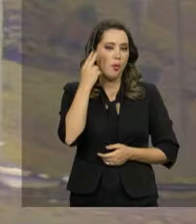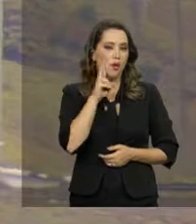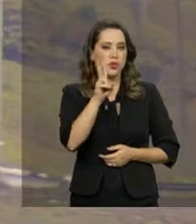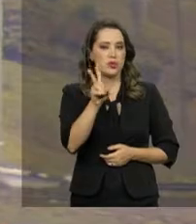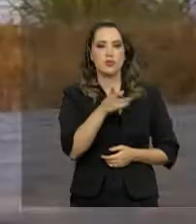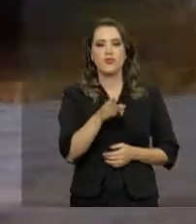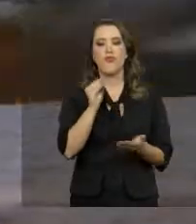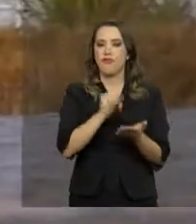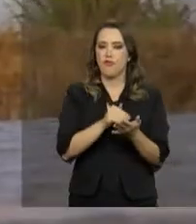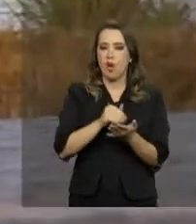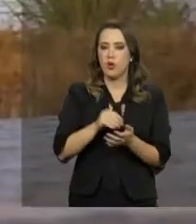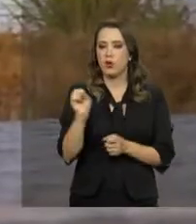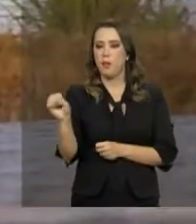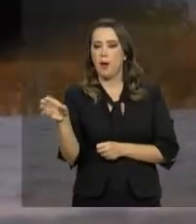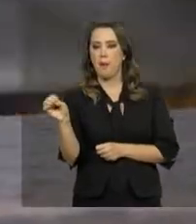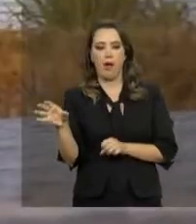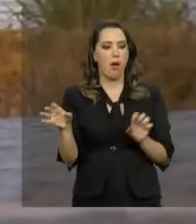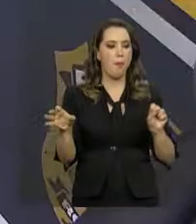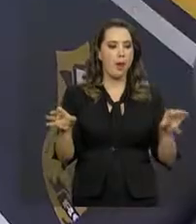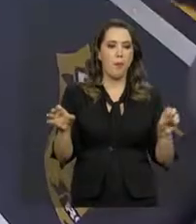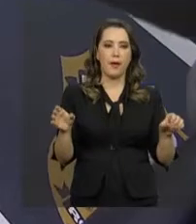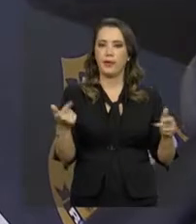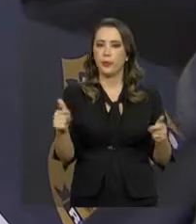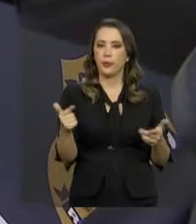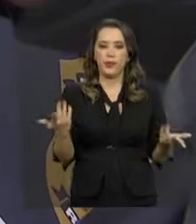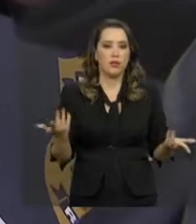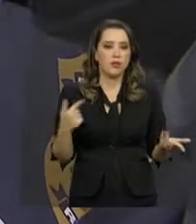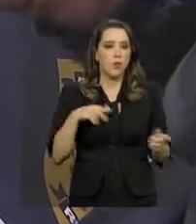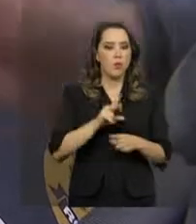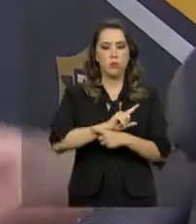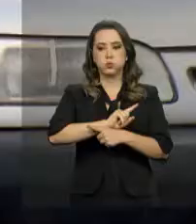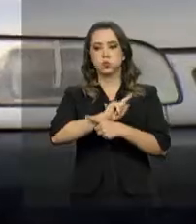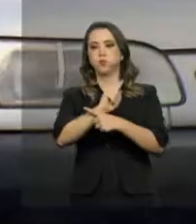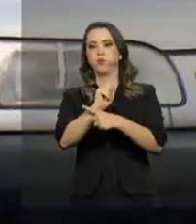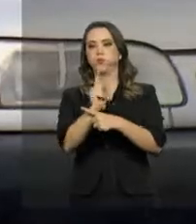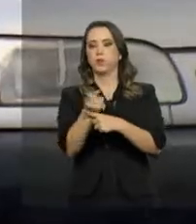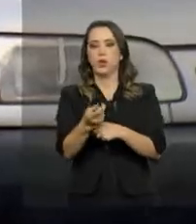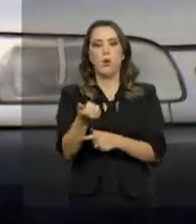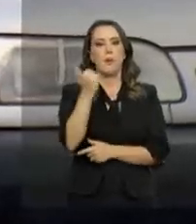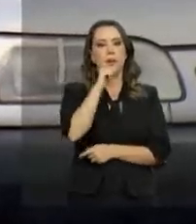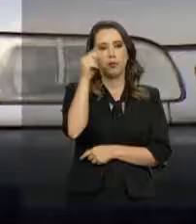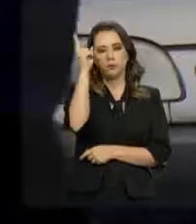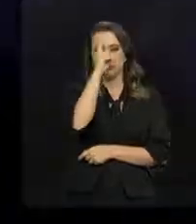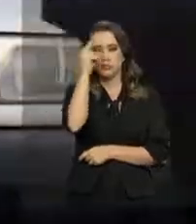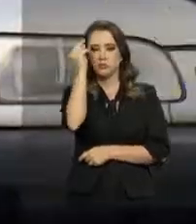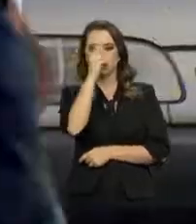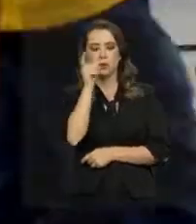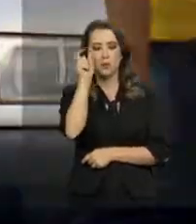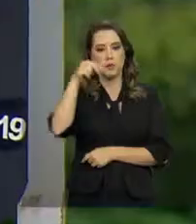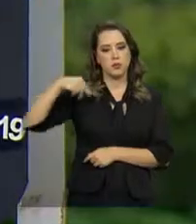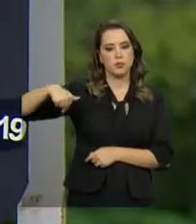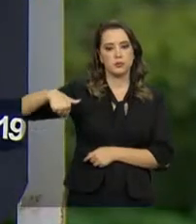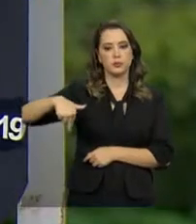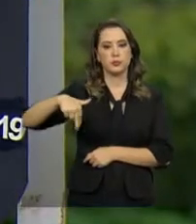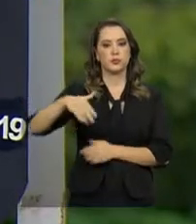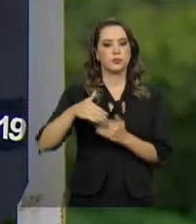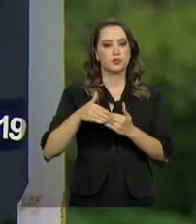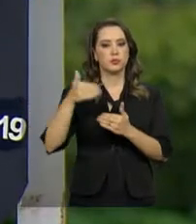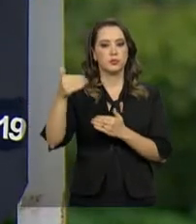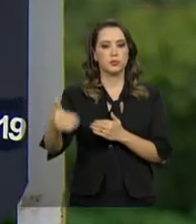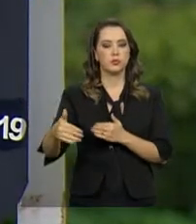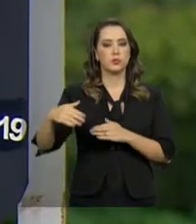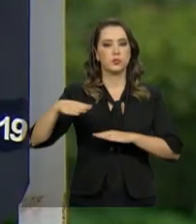sinalizar dirigindo em alta velocidade ou sob efeito de álcool pedestres atravessando fora da faixa e não